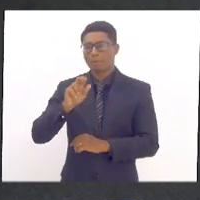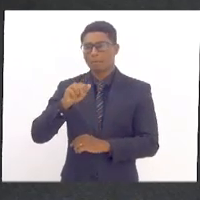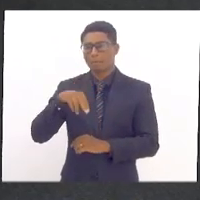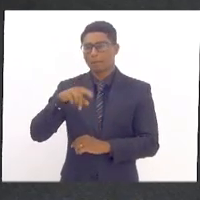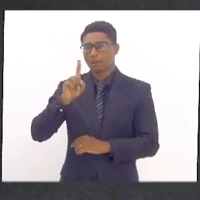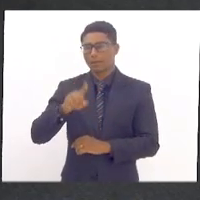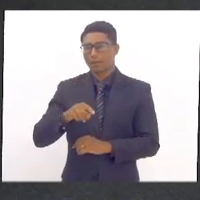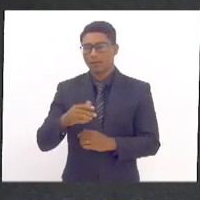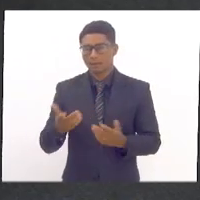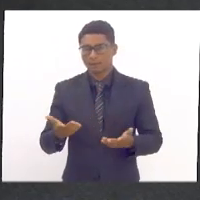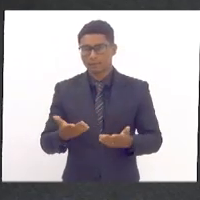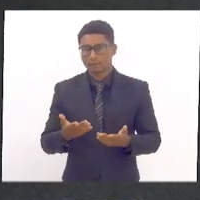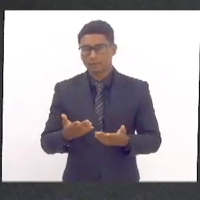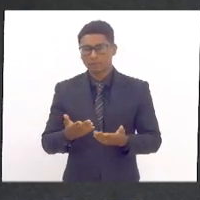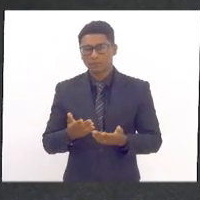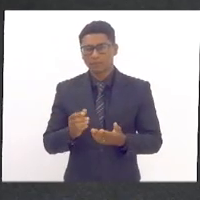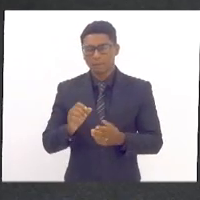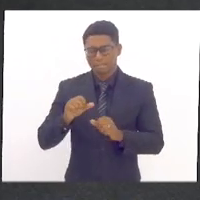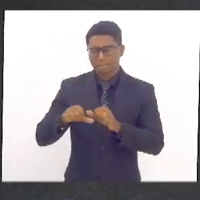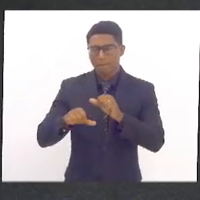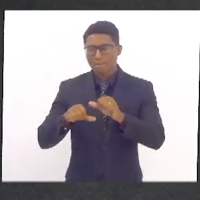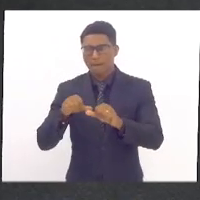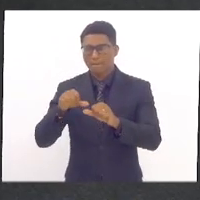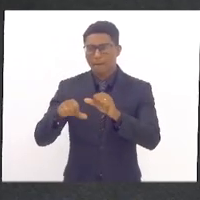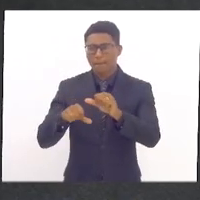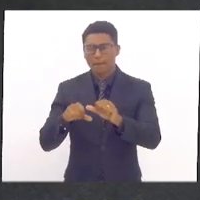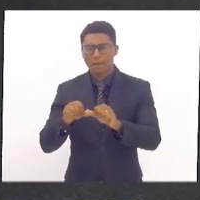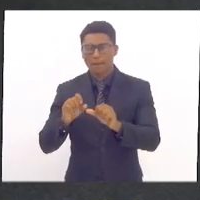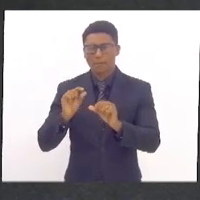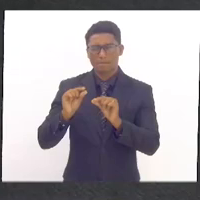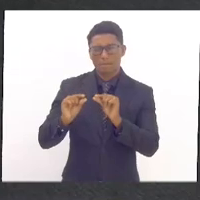algumas poucas adaptações e com